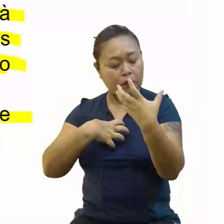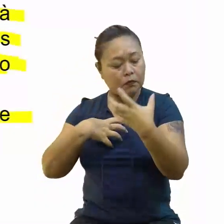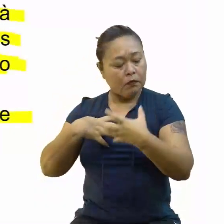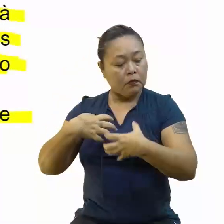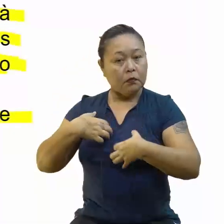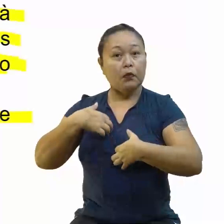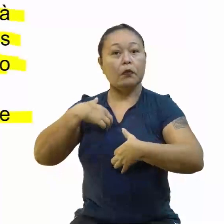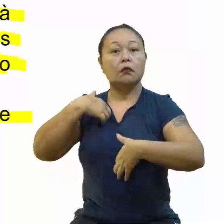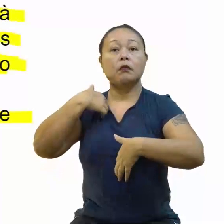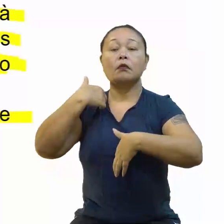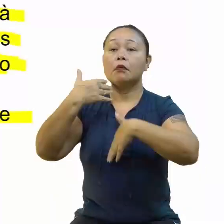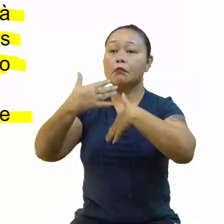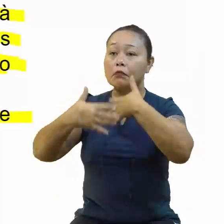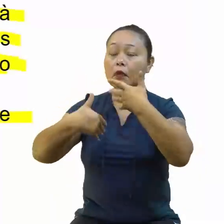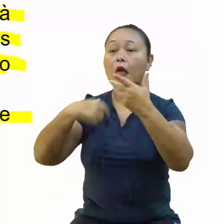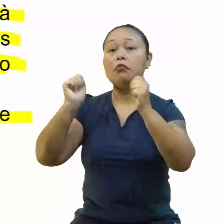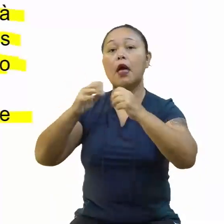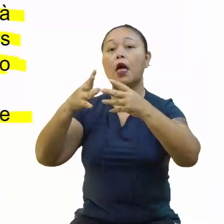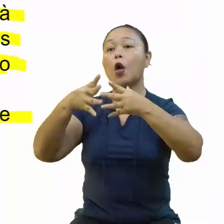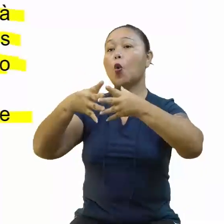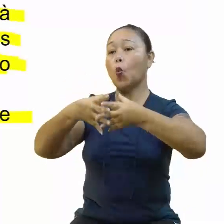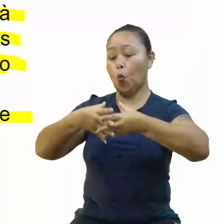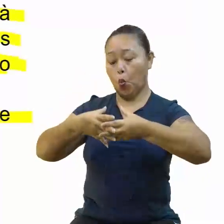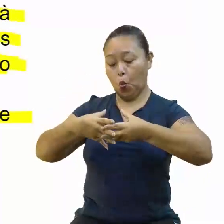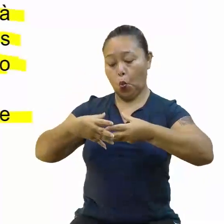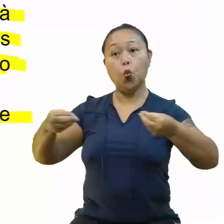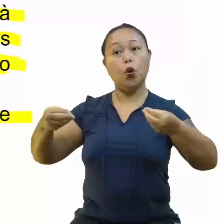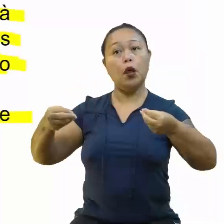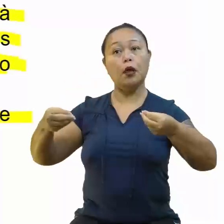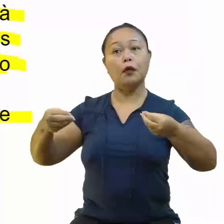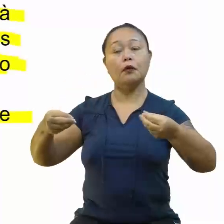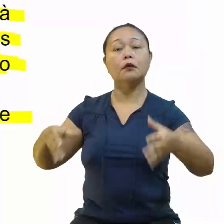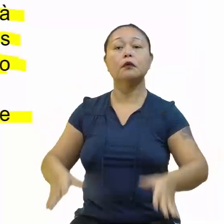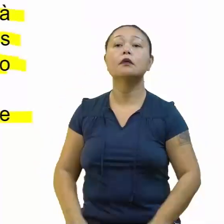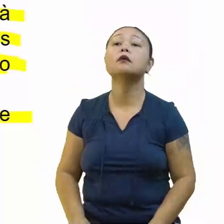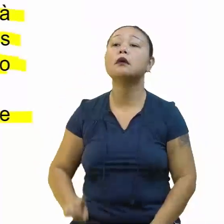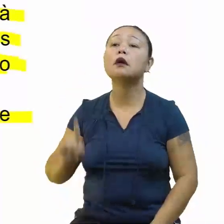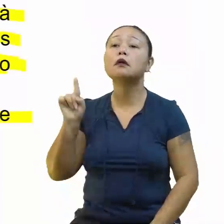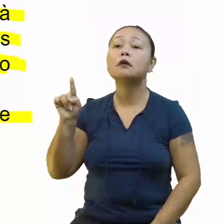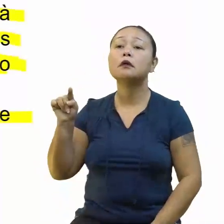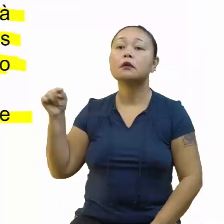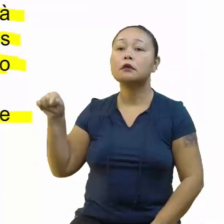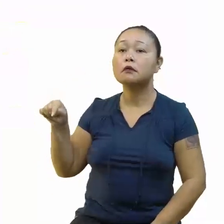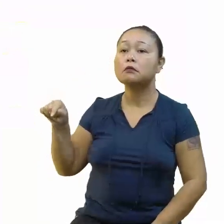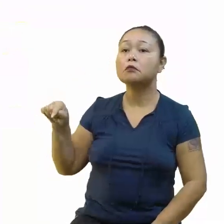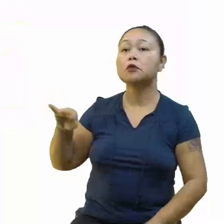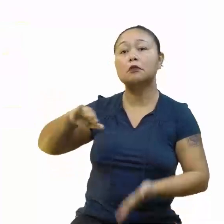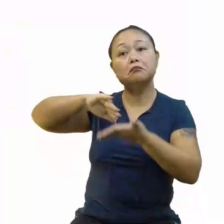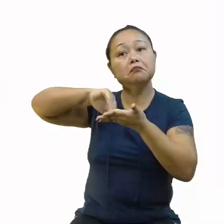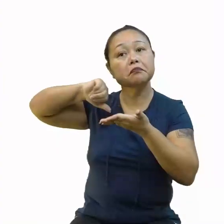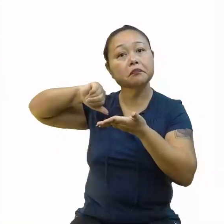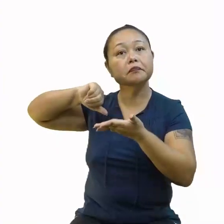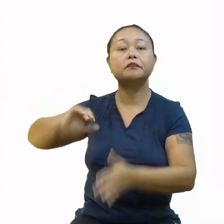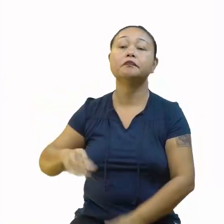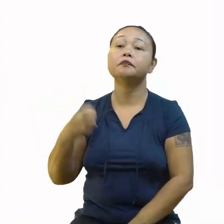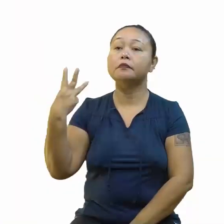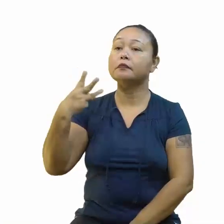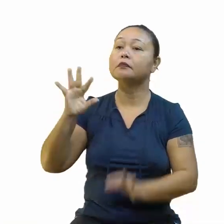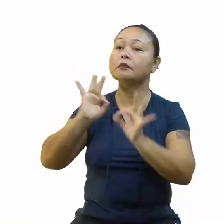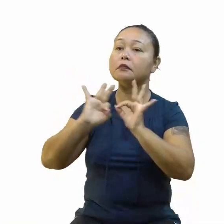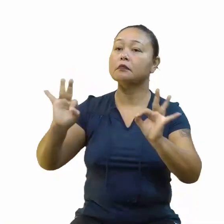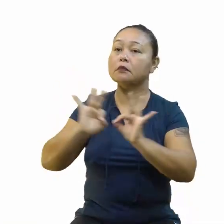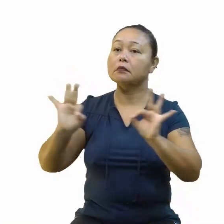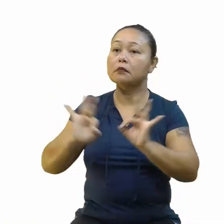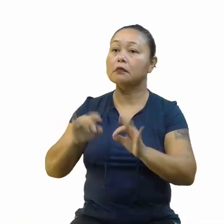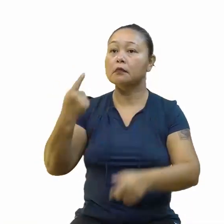agravos têm cura. Então, a gente já consegue eliminar essa afirmativa 2. Vamos ver a 3 agora,